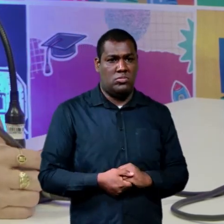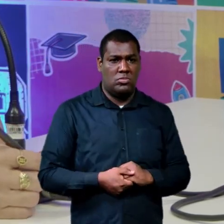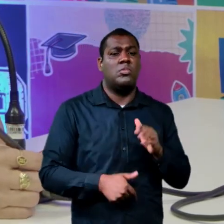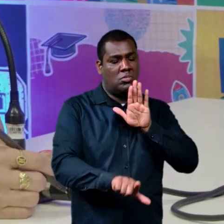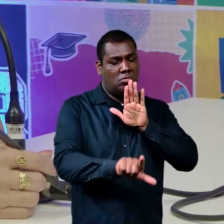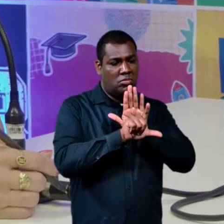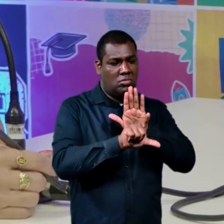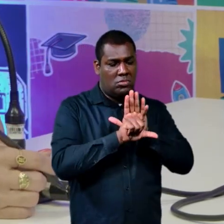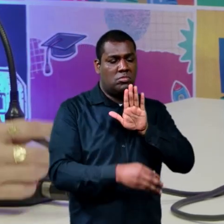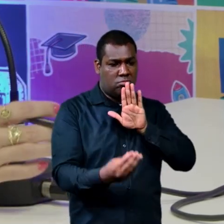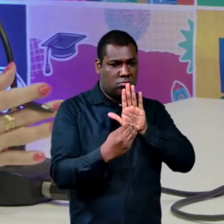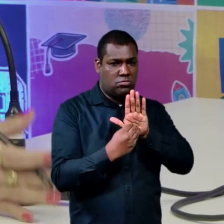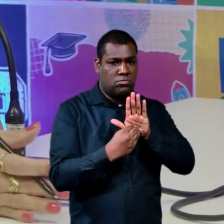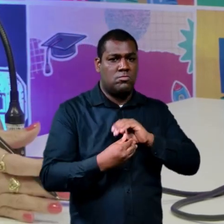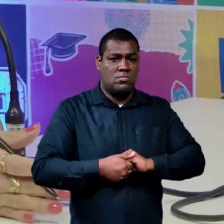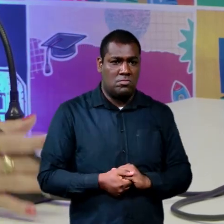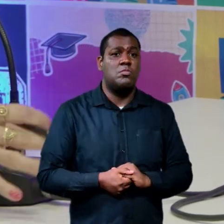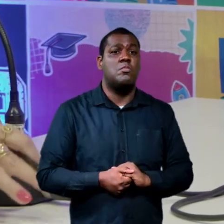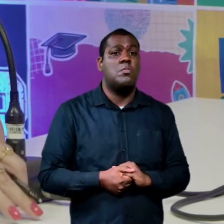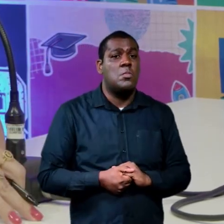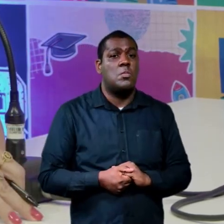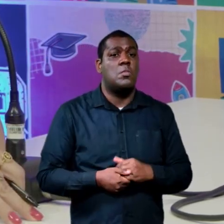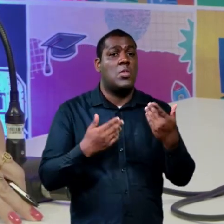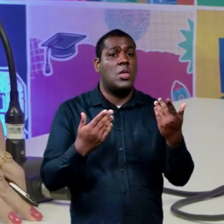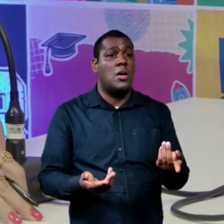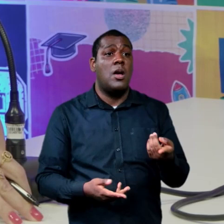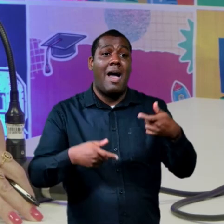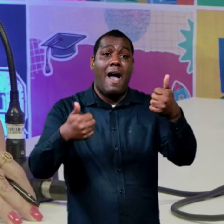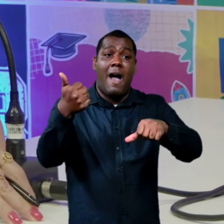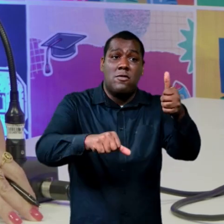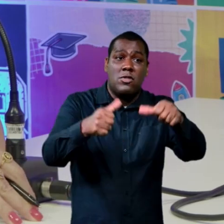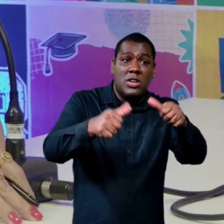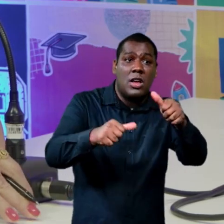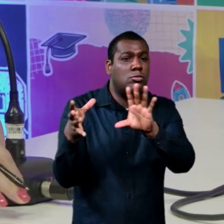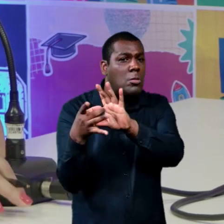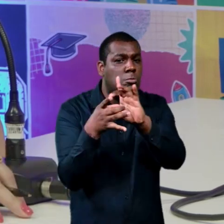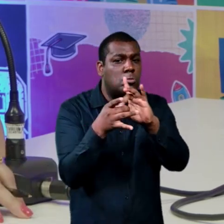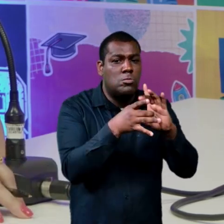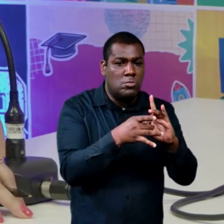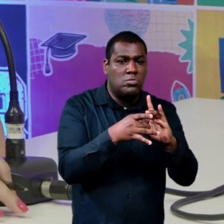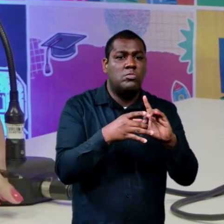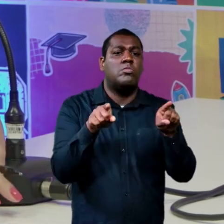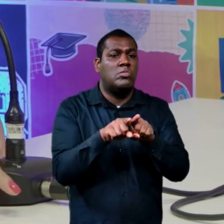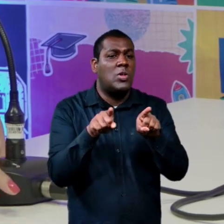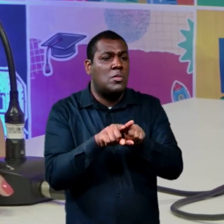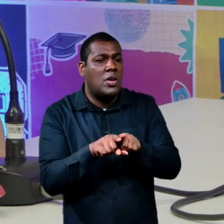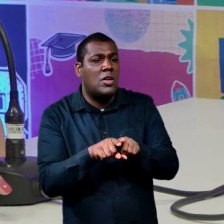legais que o doutor comentou. Então, é fundamental considerar o contexto em que aconteceu, certo? O histórico para